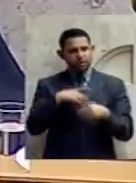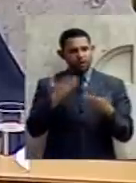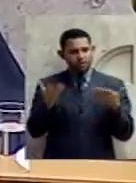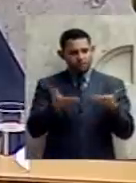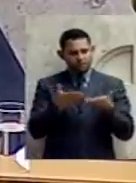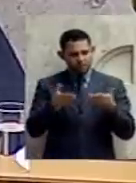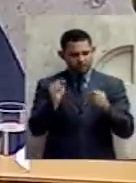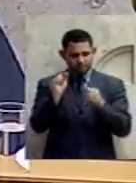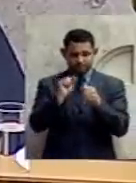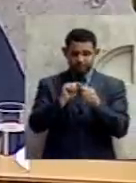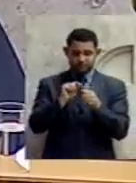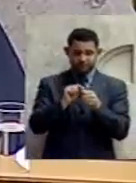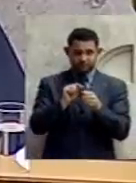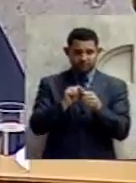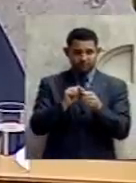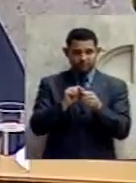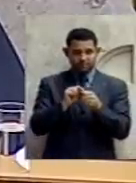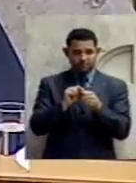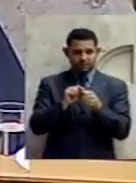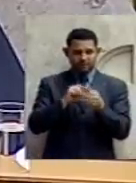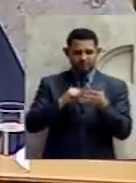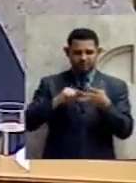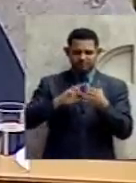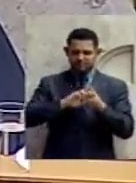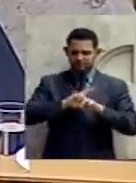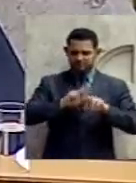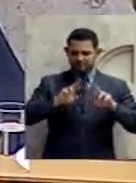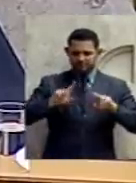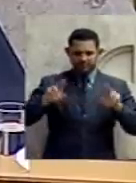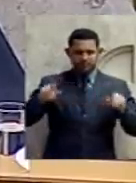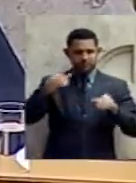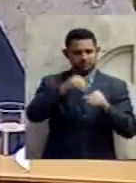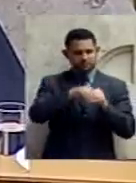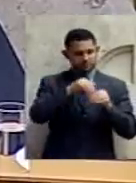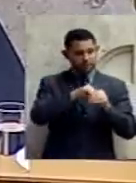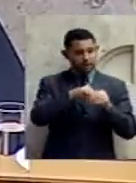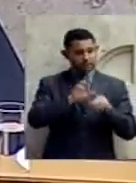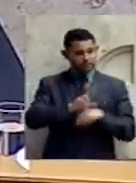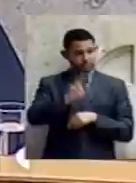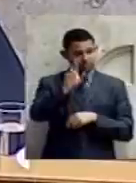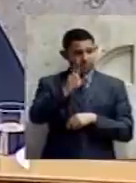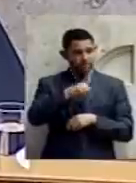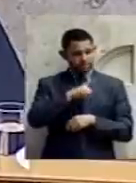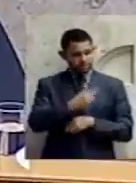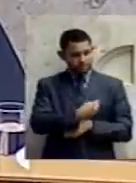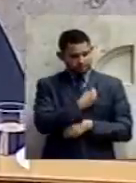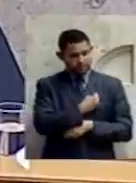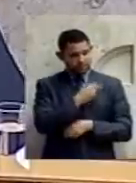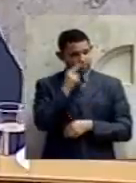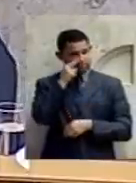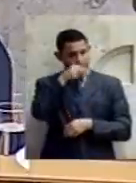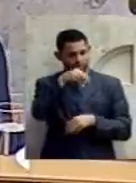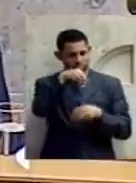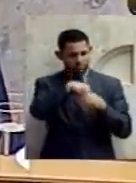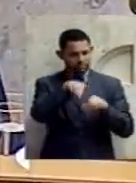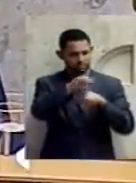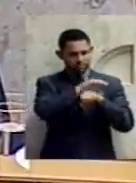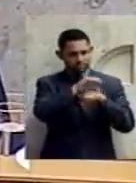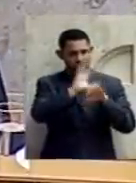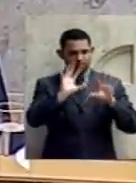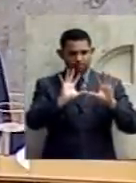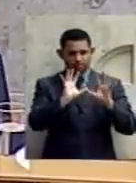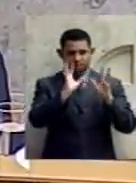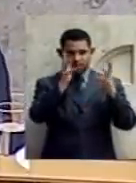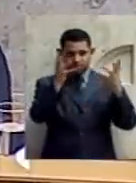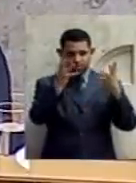crescentemente concretizado, nas diversas searas, o papel exponencial que lhe confere a Constituição, homenageando